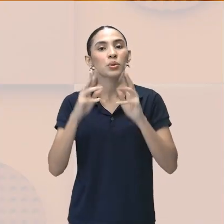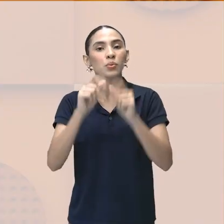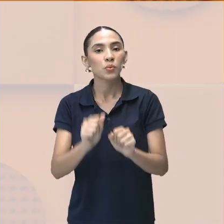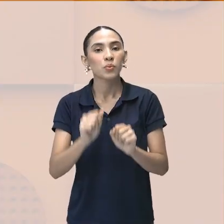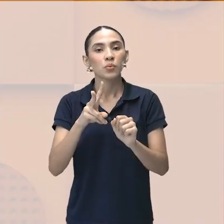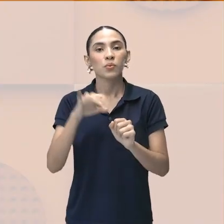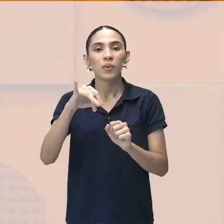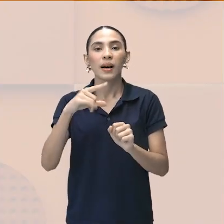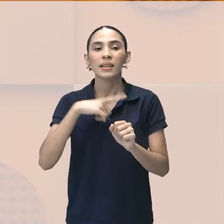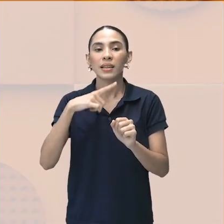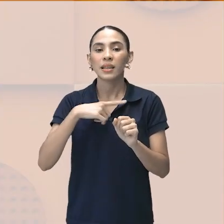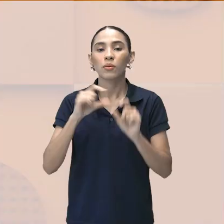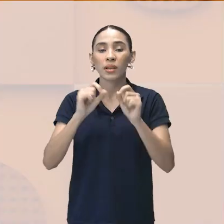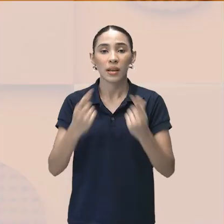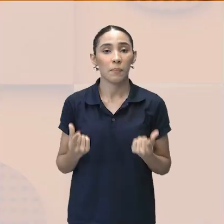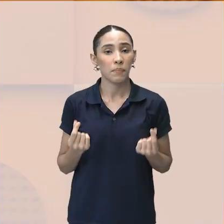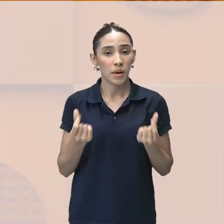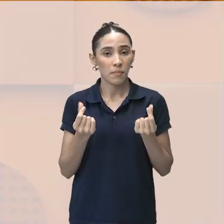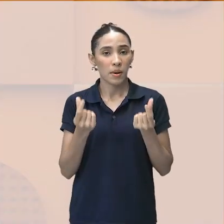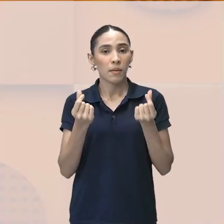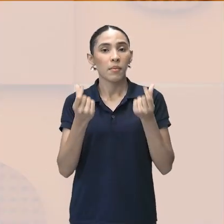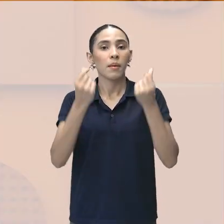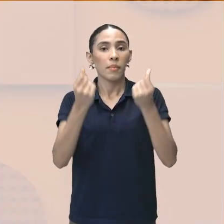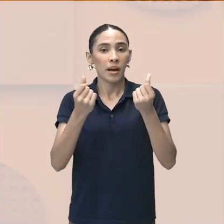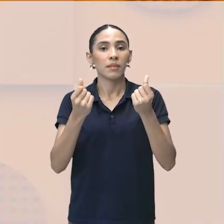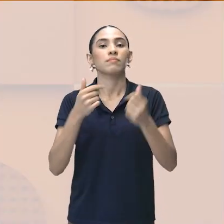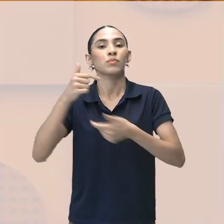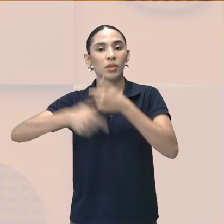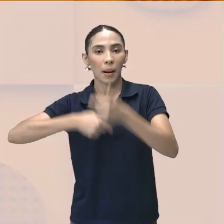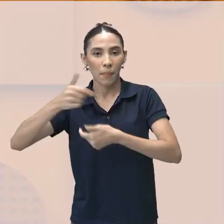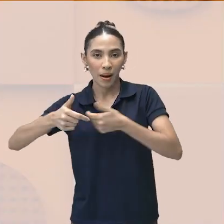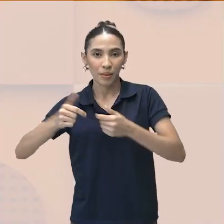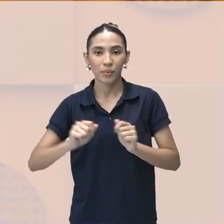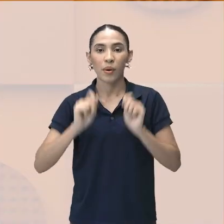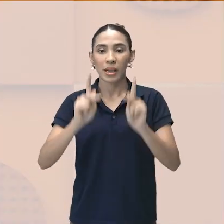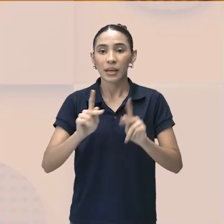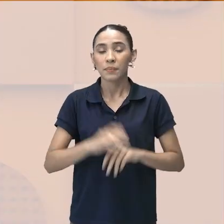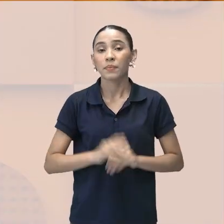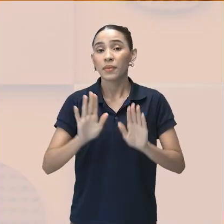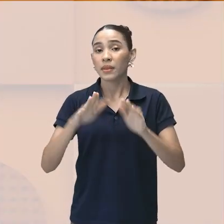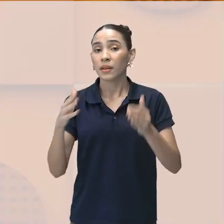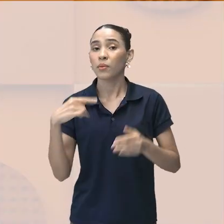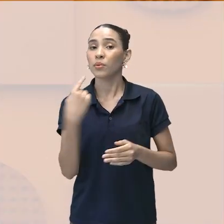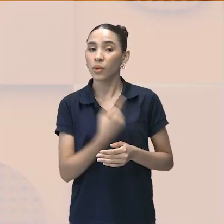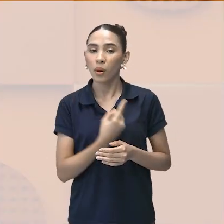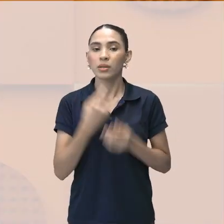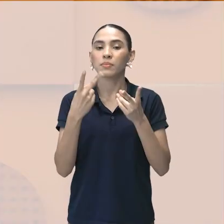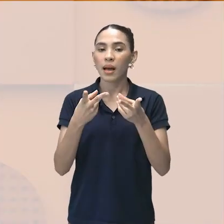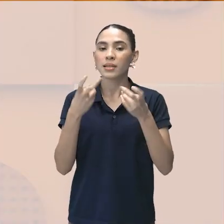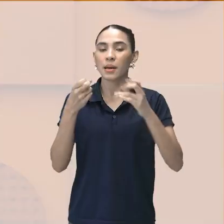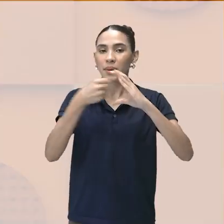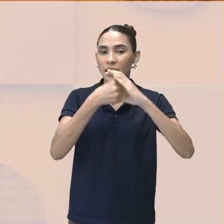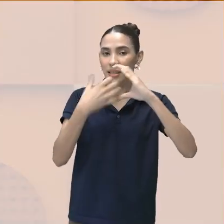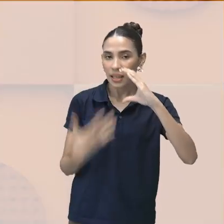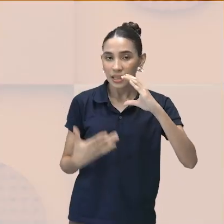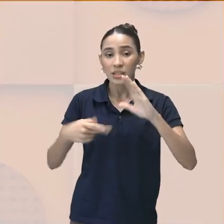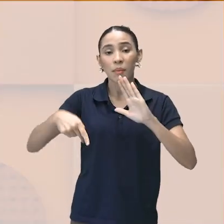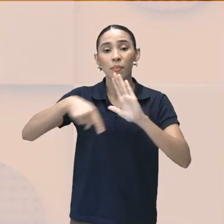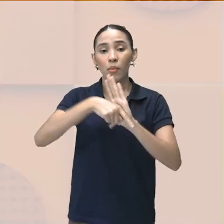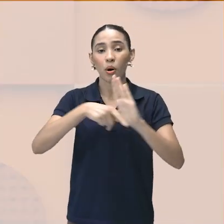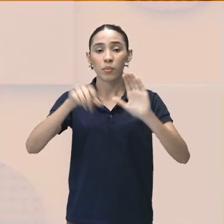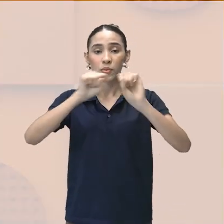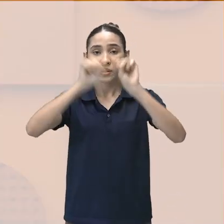aí gerando essa renda por meio do trabalho, tá bom? Então, a gente observa essas características aí do